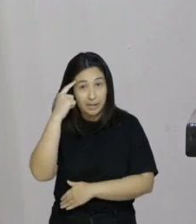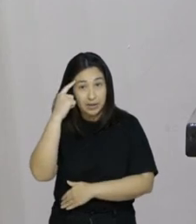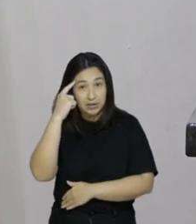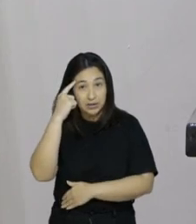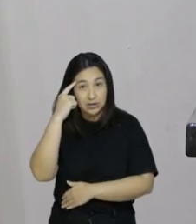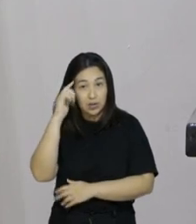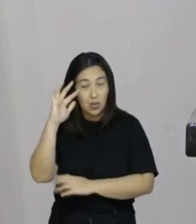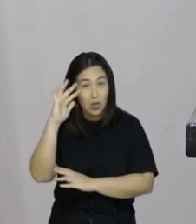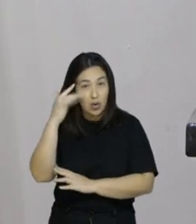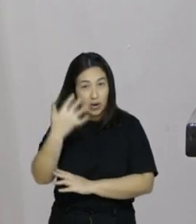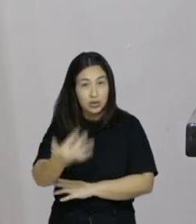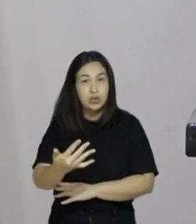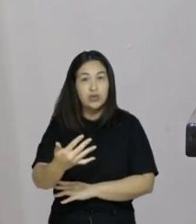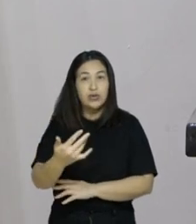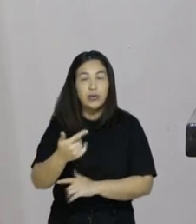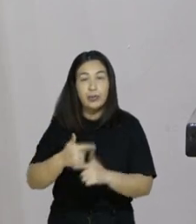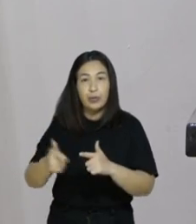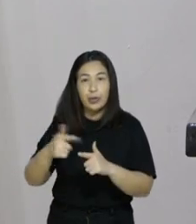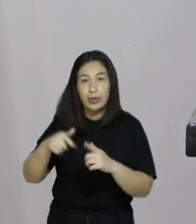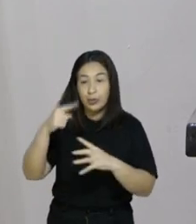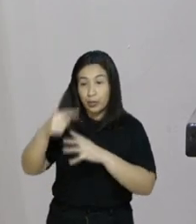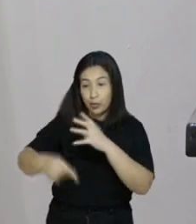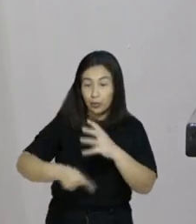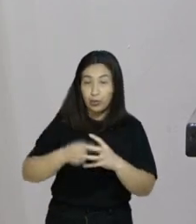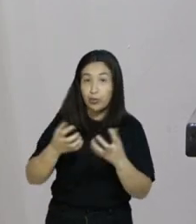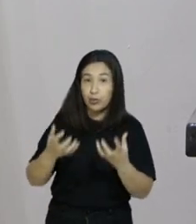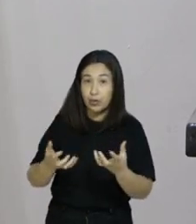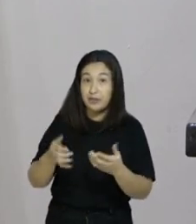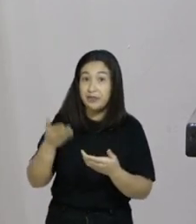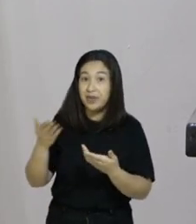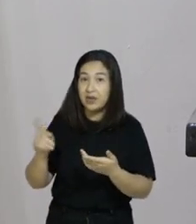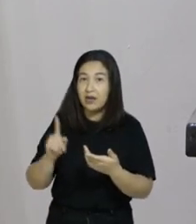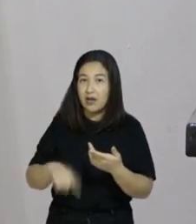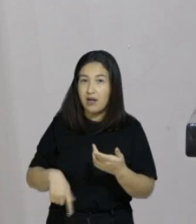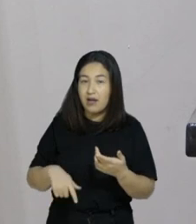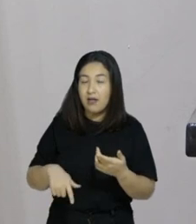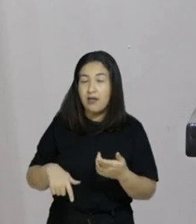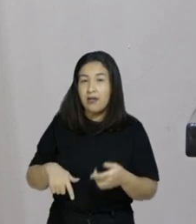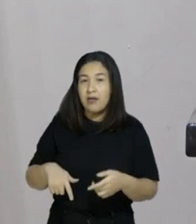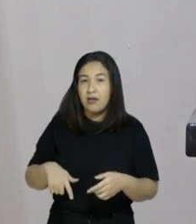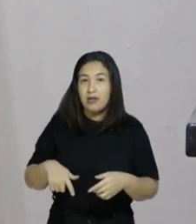desde o início. Seu governo é acionista e sócio